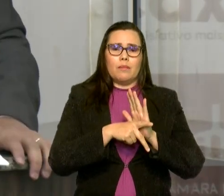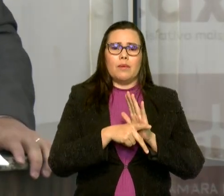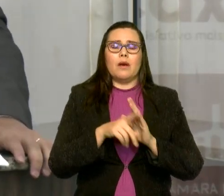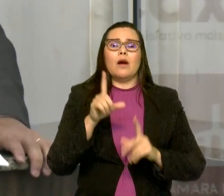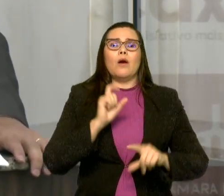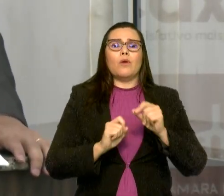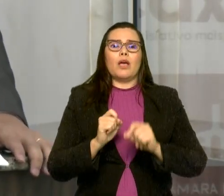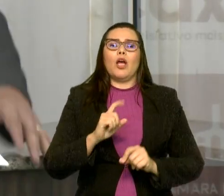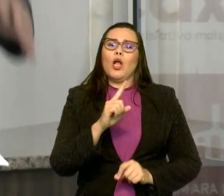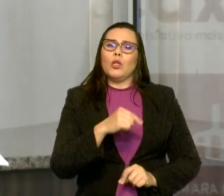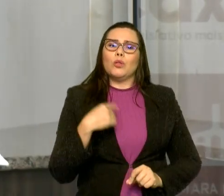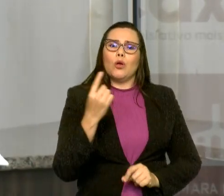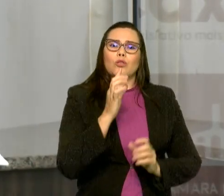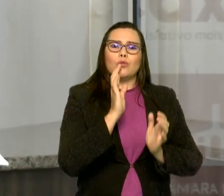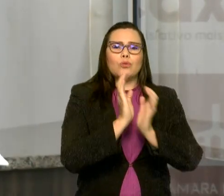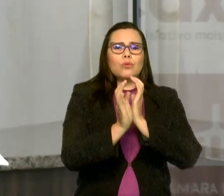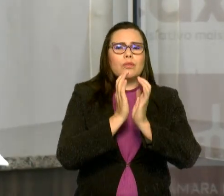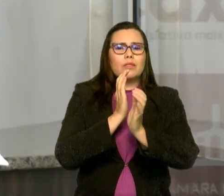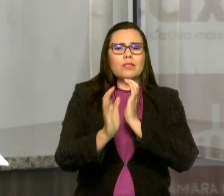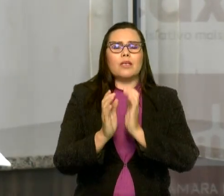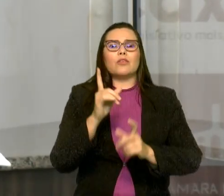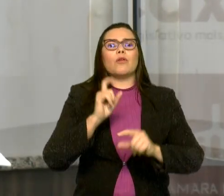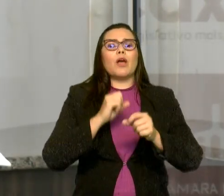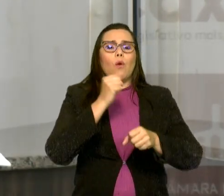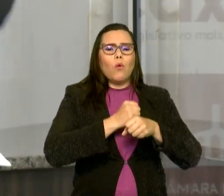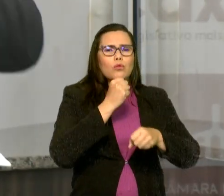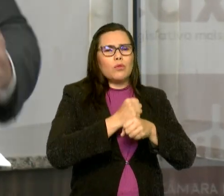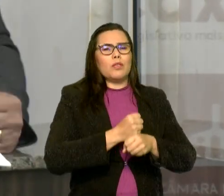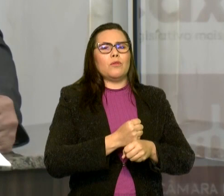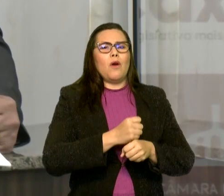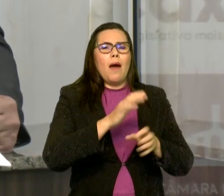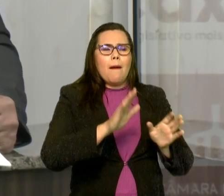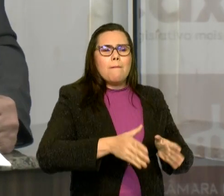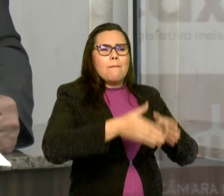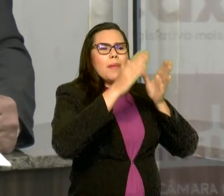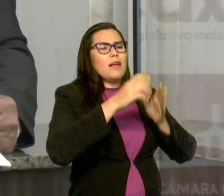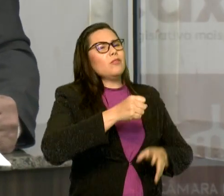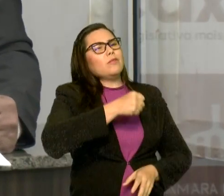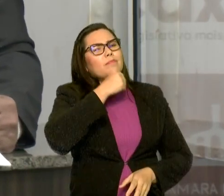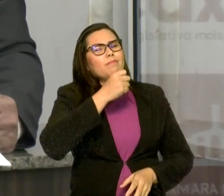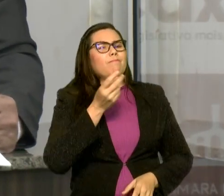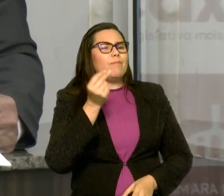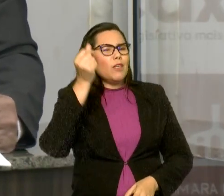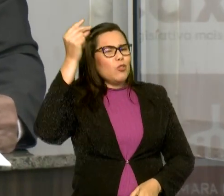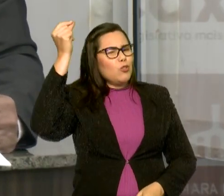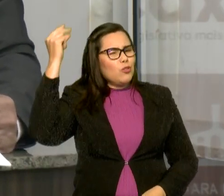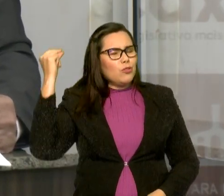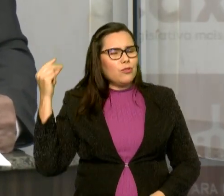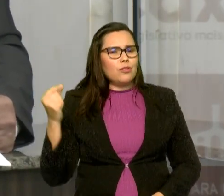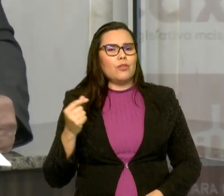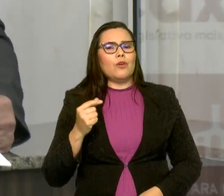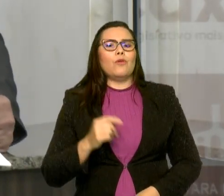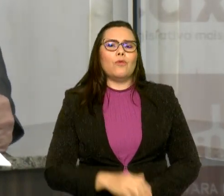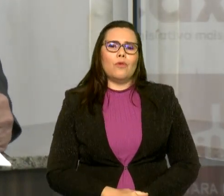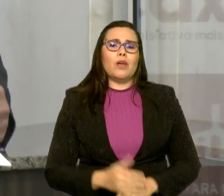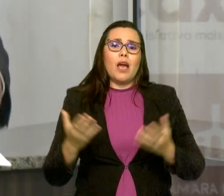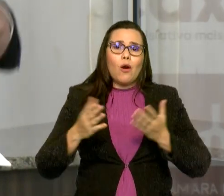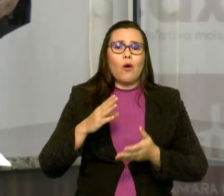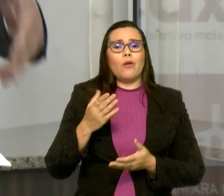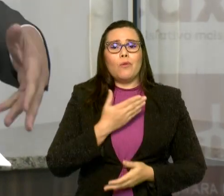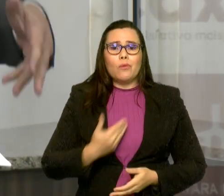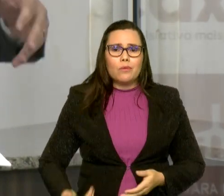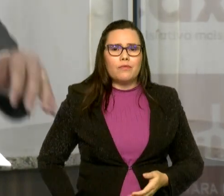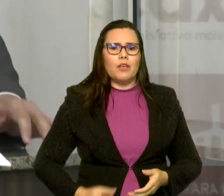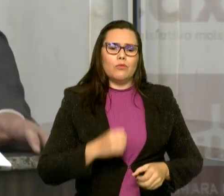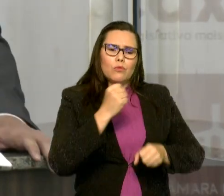recuperando prédios históricos, já na capital, também no município de Viana, como bem demandou já o nosso deputado Júlio Mendonça,